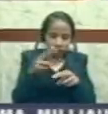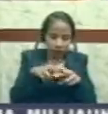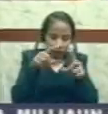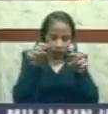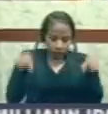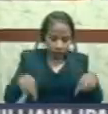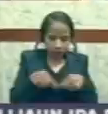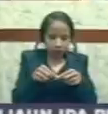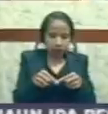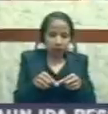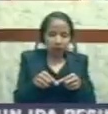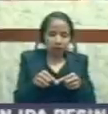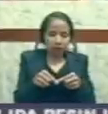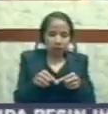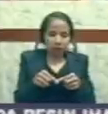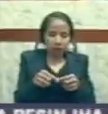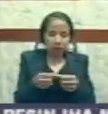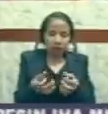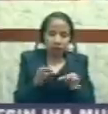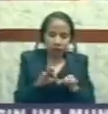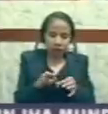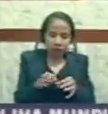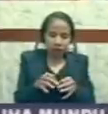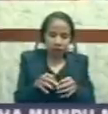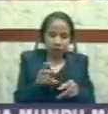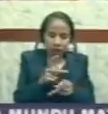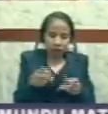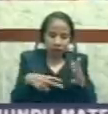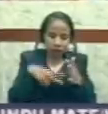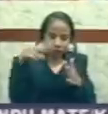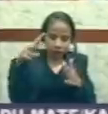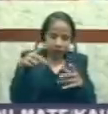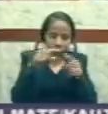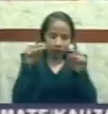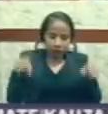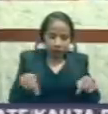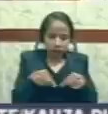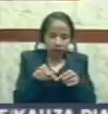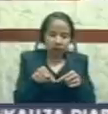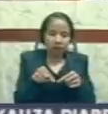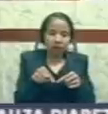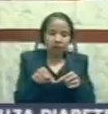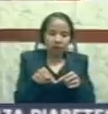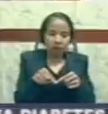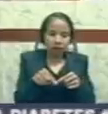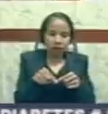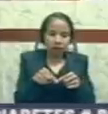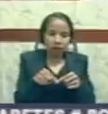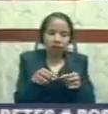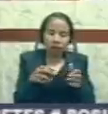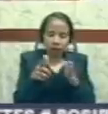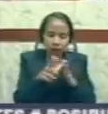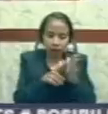importará finalmente, em redação final, assegurar que os valores dessa tabela sejam consolidados de acordo com as